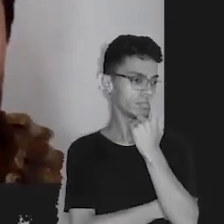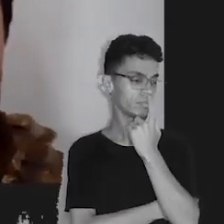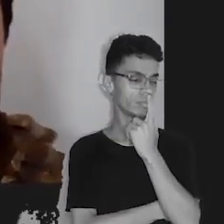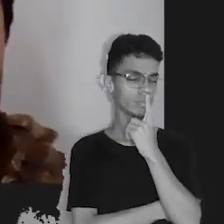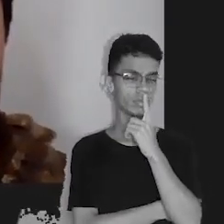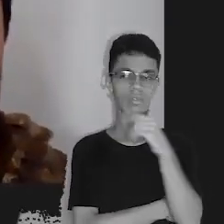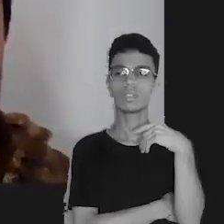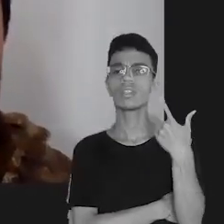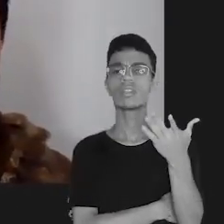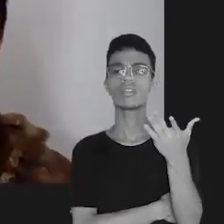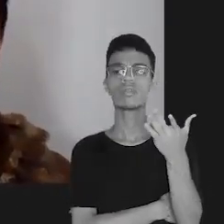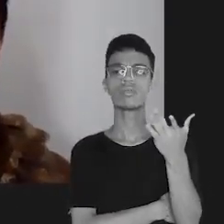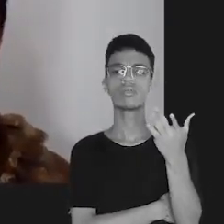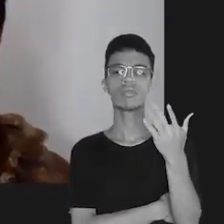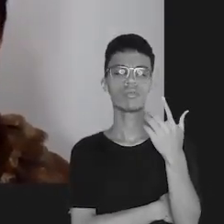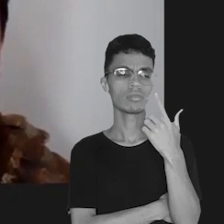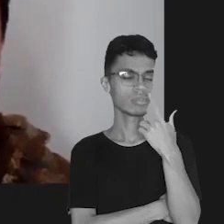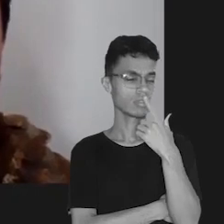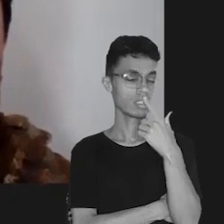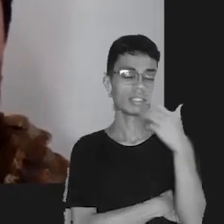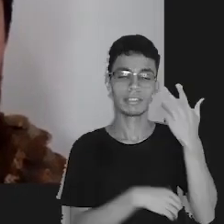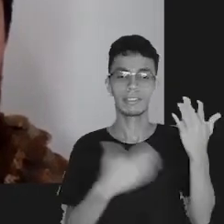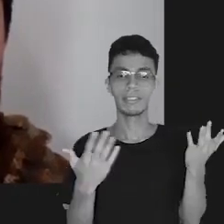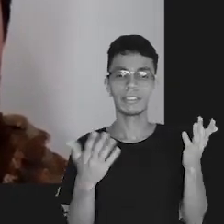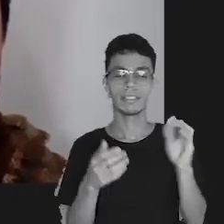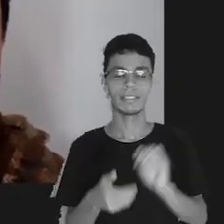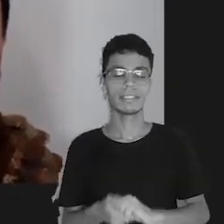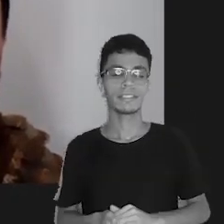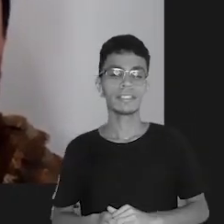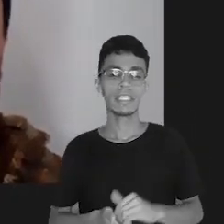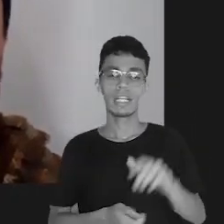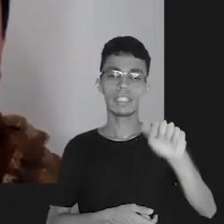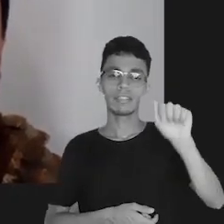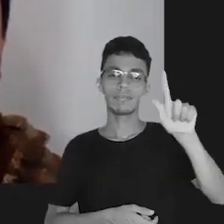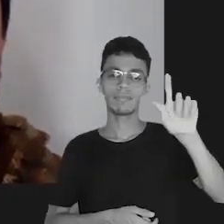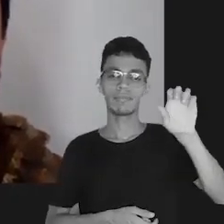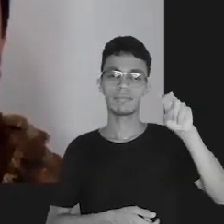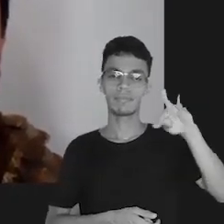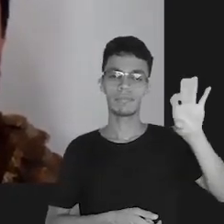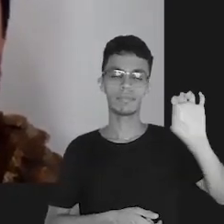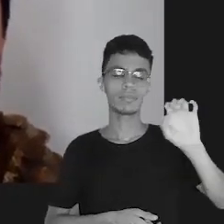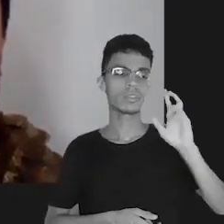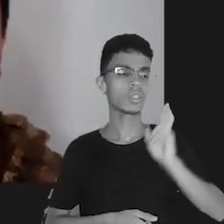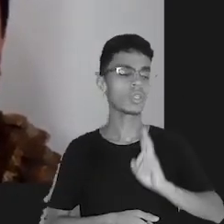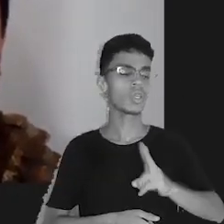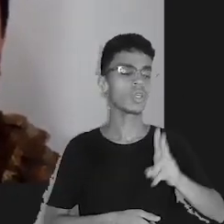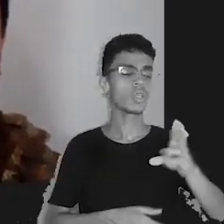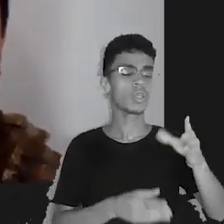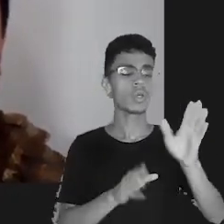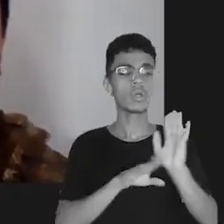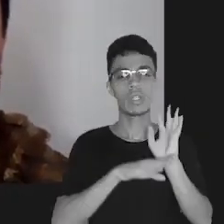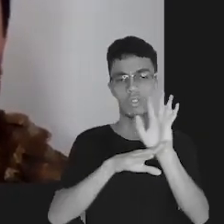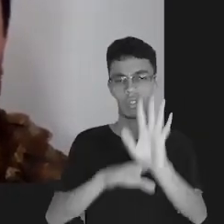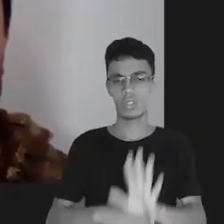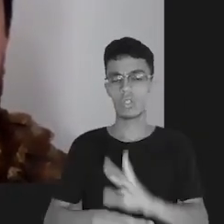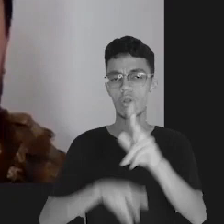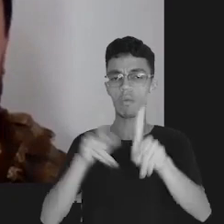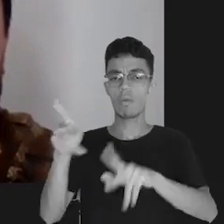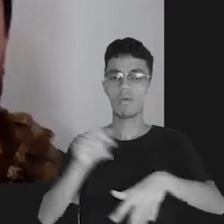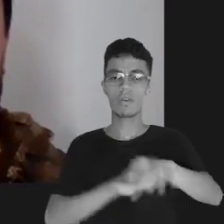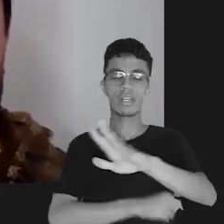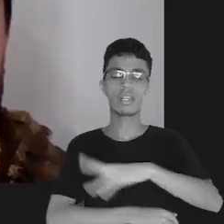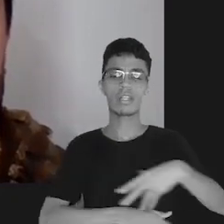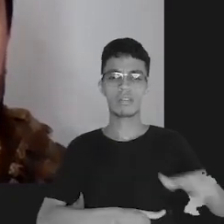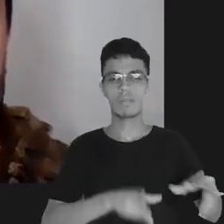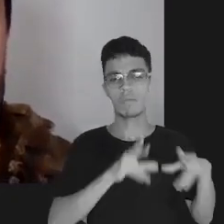Não está mais? Enfim, que o nosso agente continue a dar ao povo o que o povo